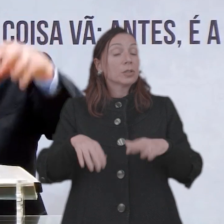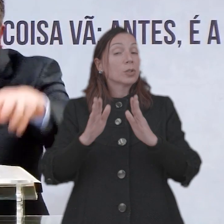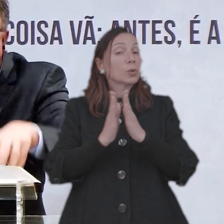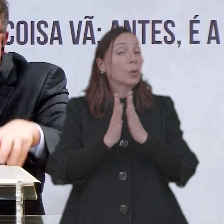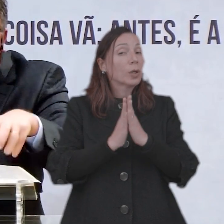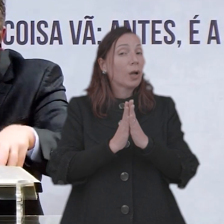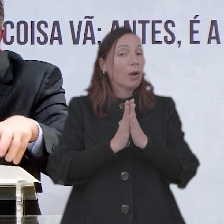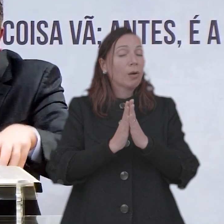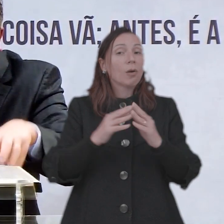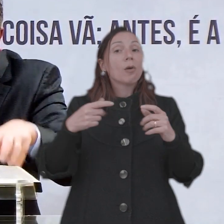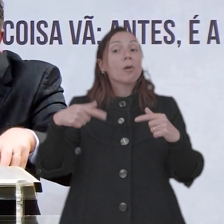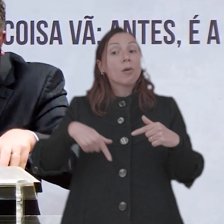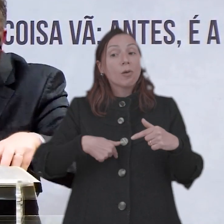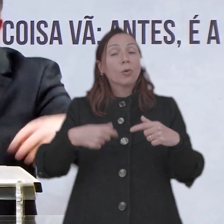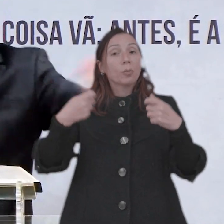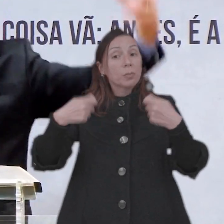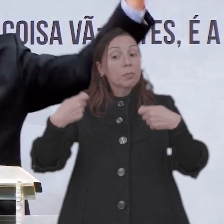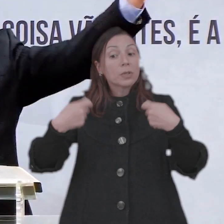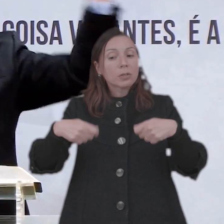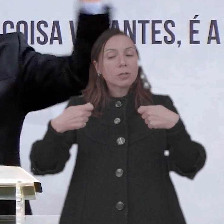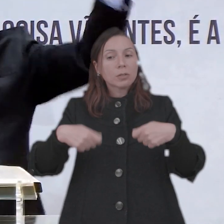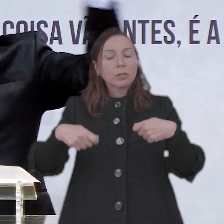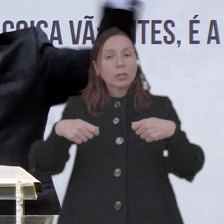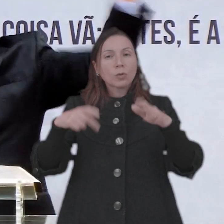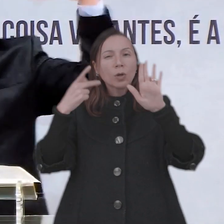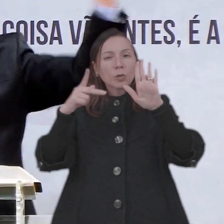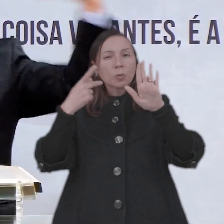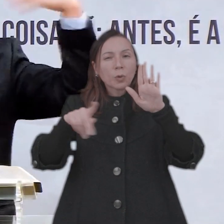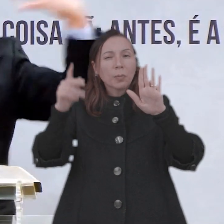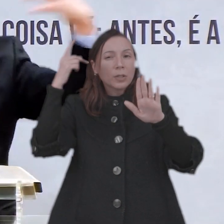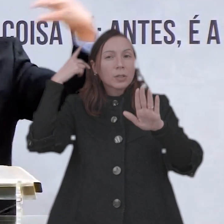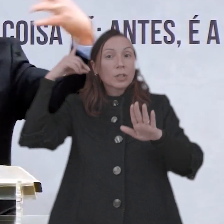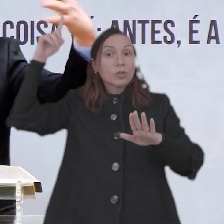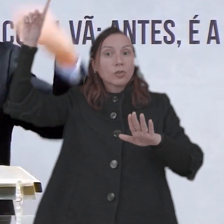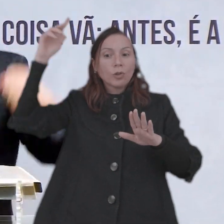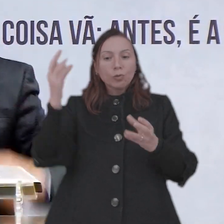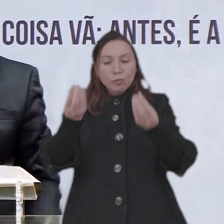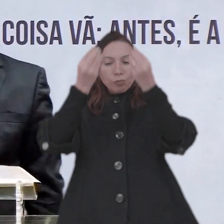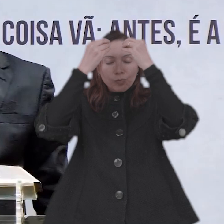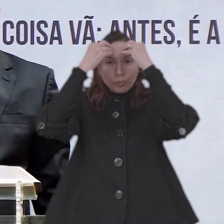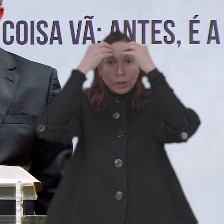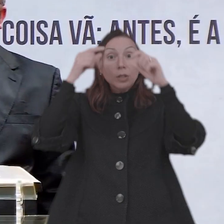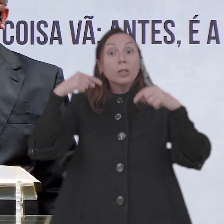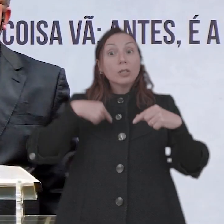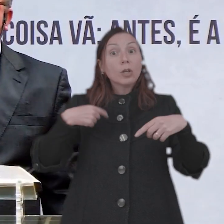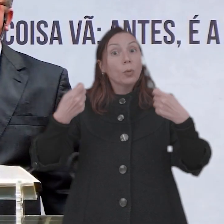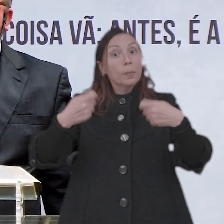me apropriar da palavra de Deus e eu preciso do poder do Espírito Santo.